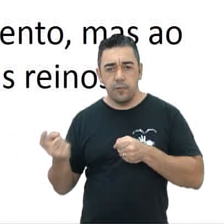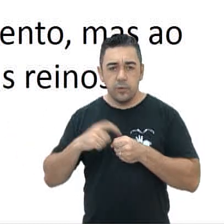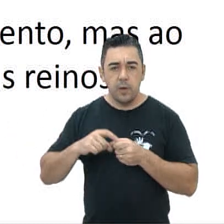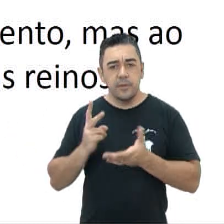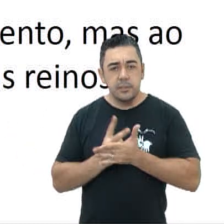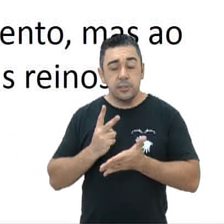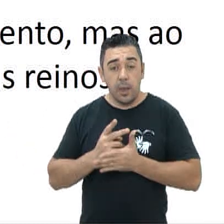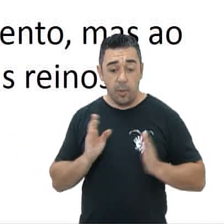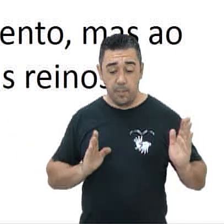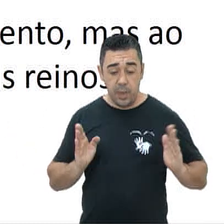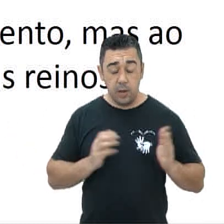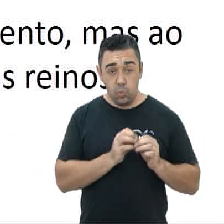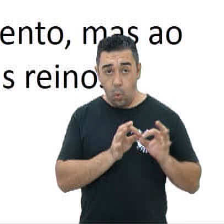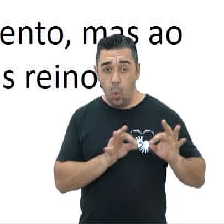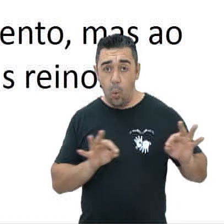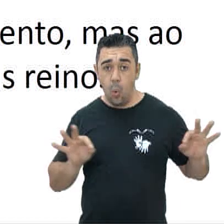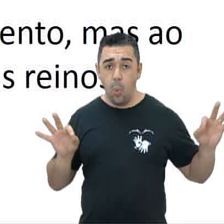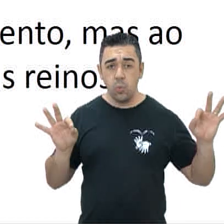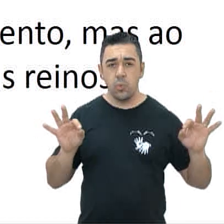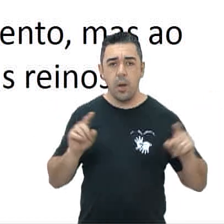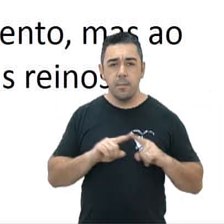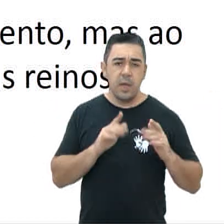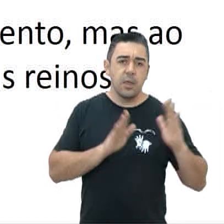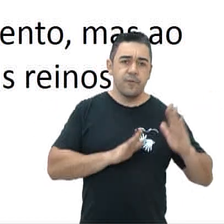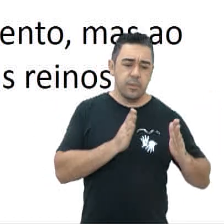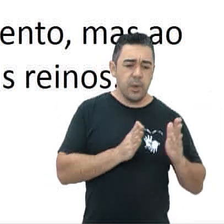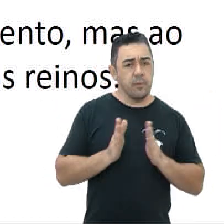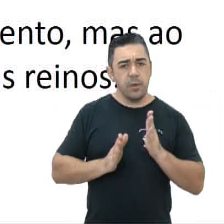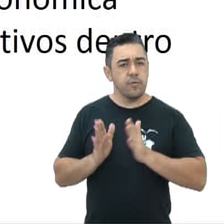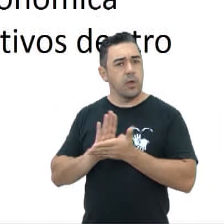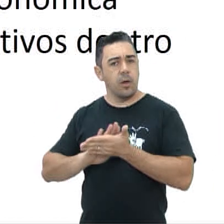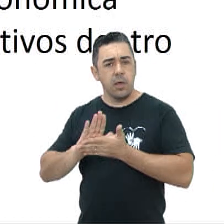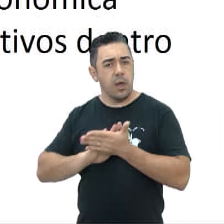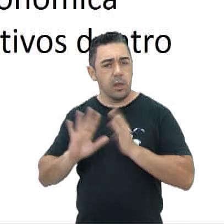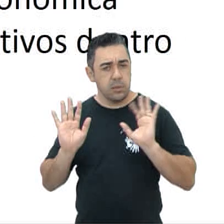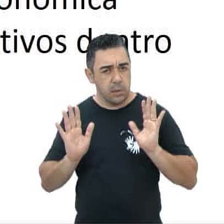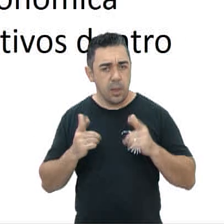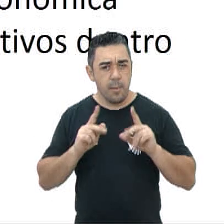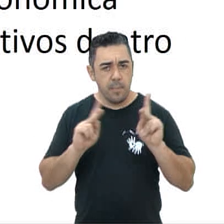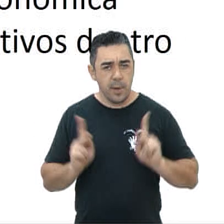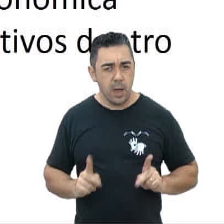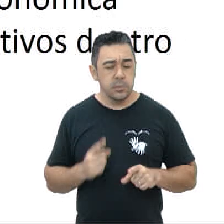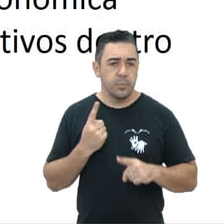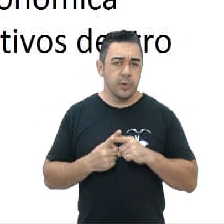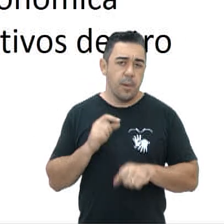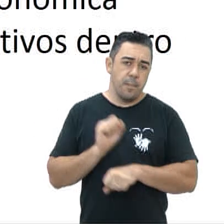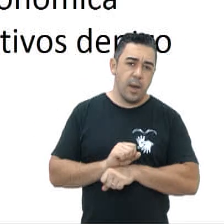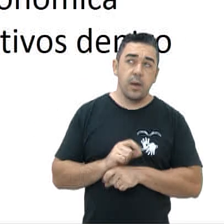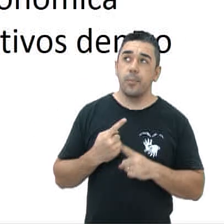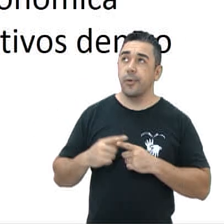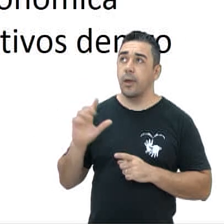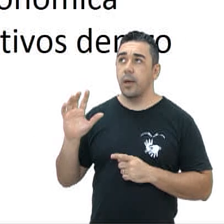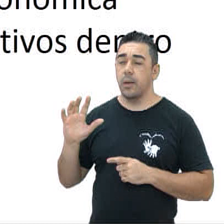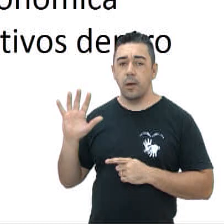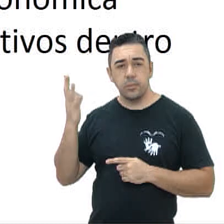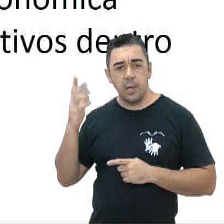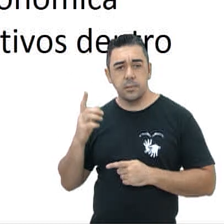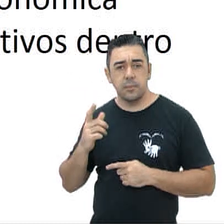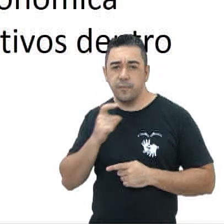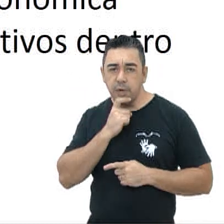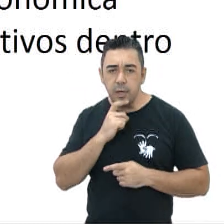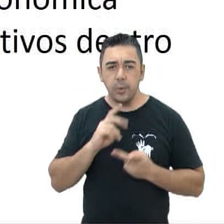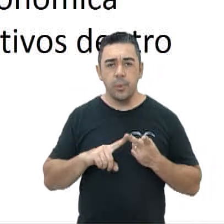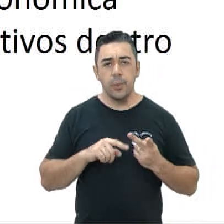longo, ele tem os períodos que não está acontecendo nada, né? Eles estão parados por questões climáticas,